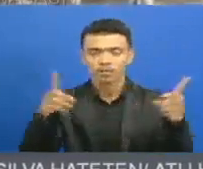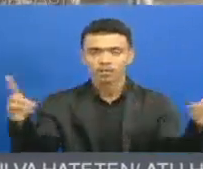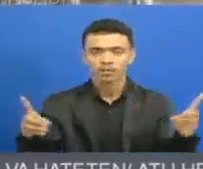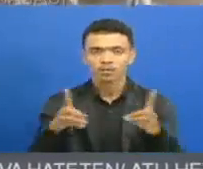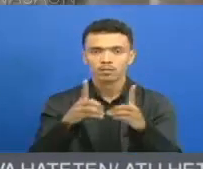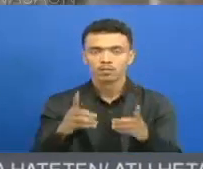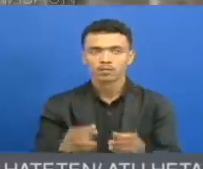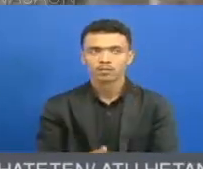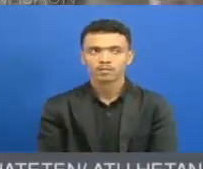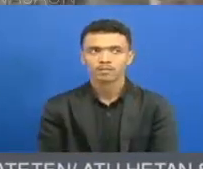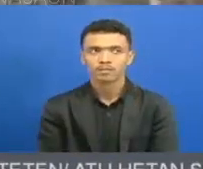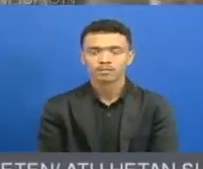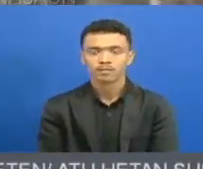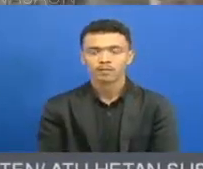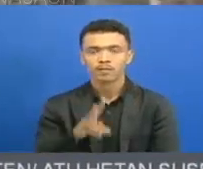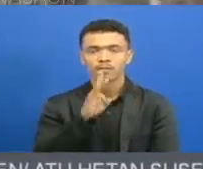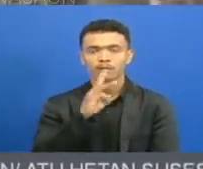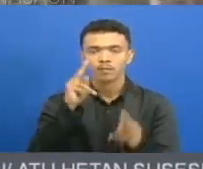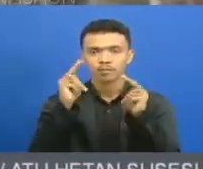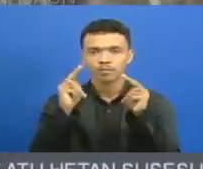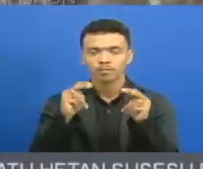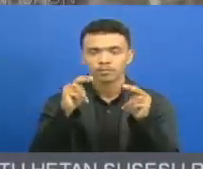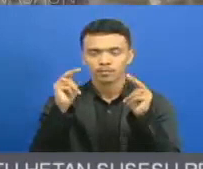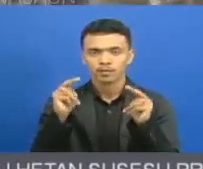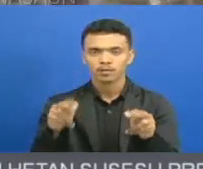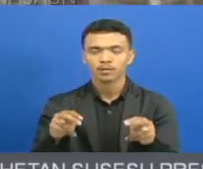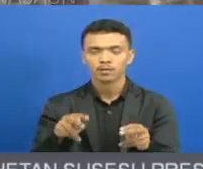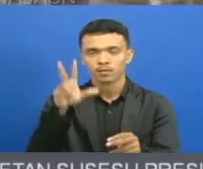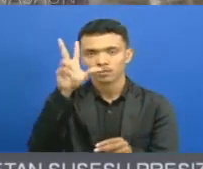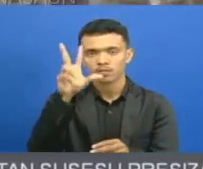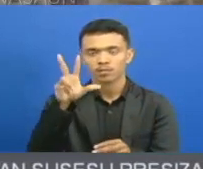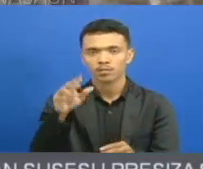base. Bemos moça, a mim tem que ser perdida. Boa tolo nide.